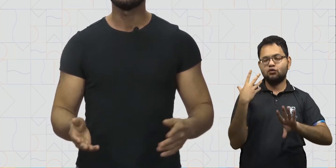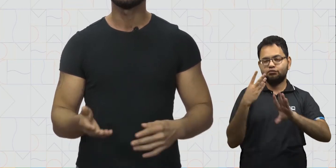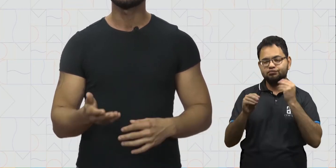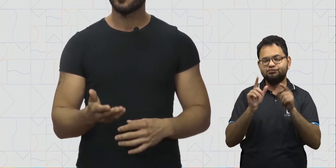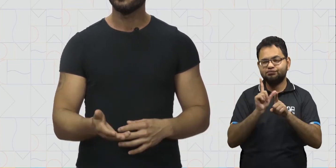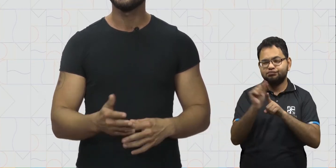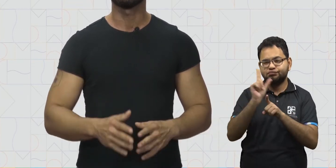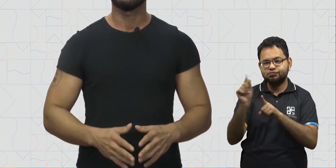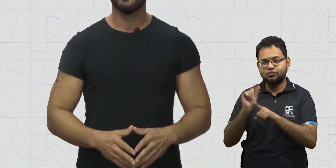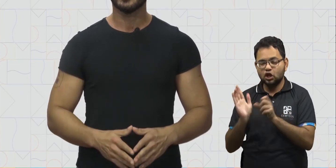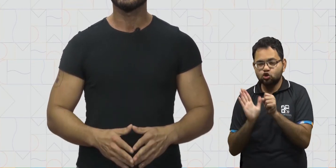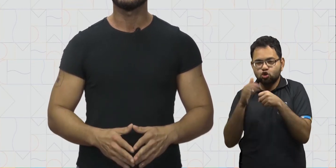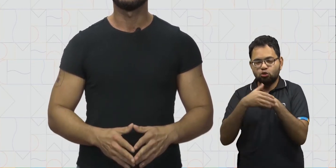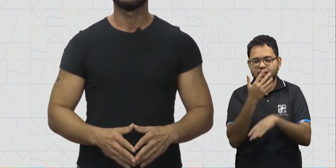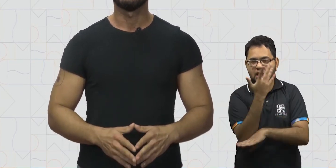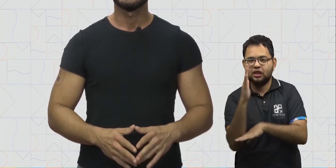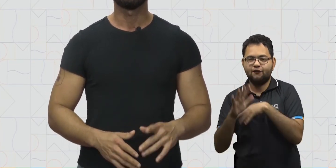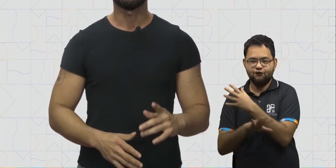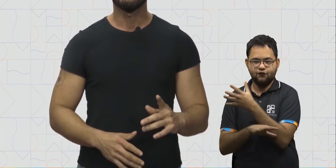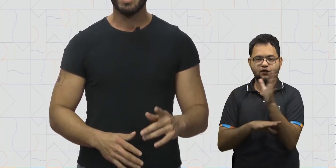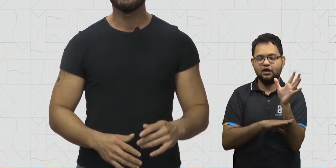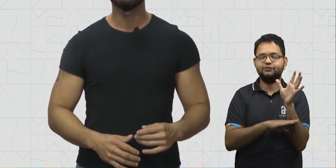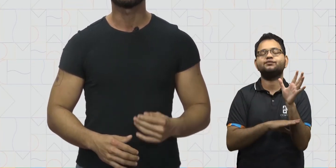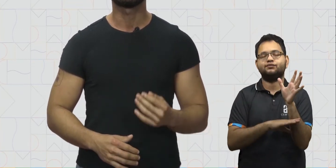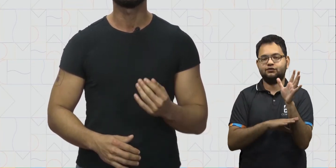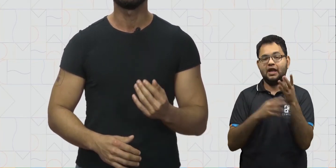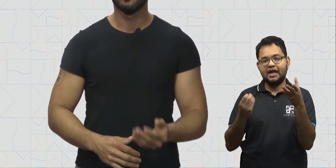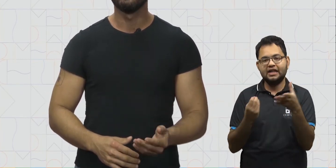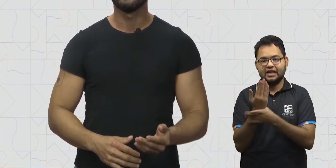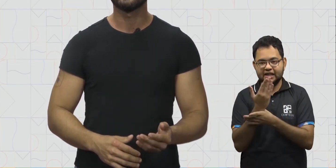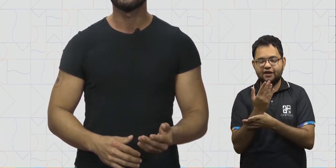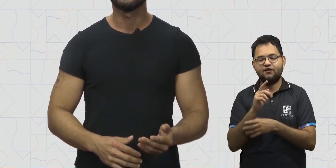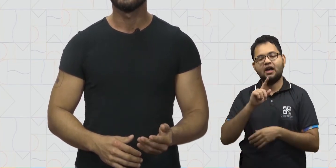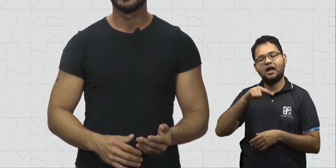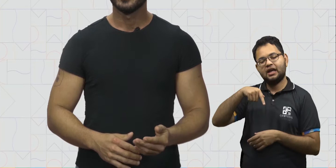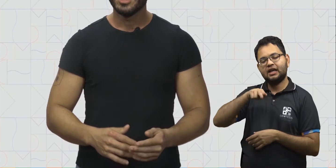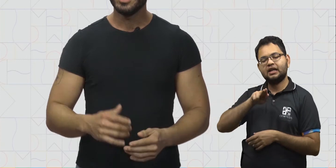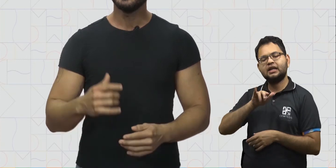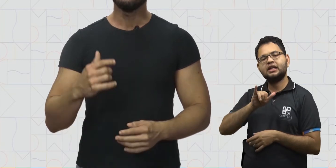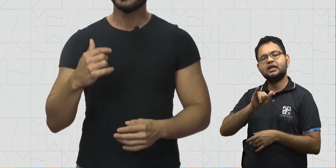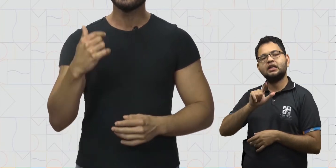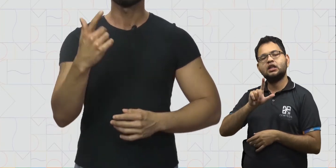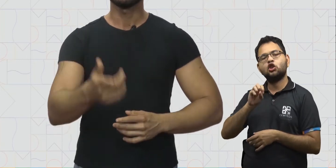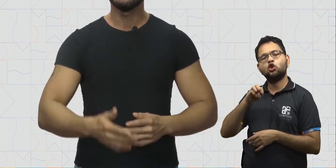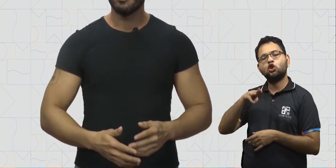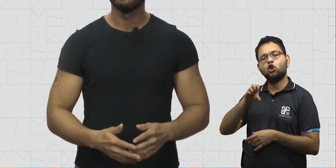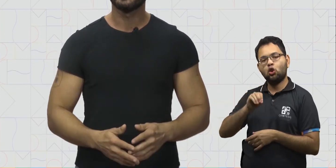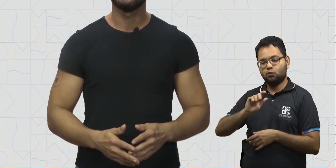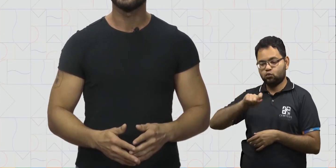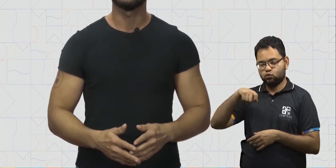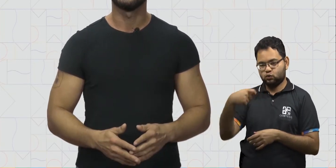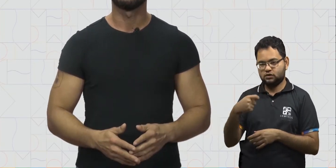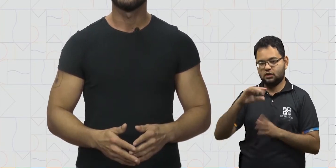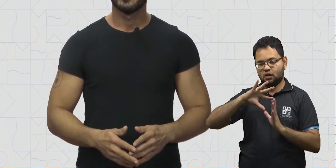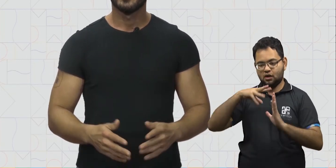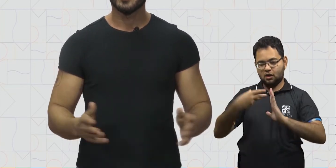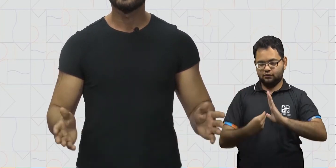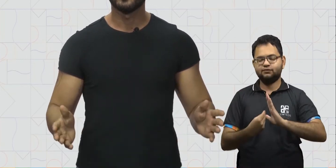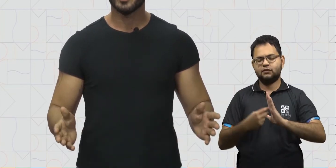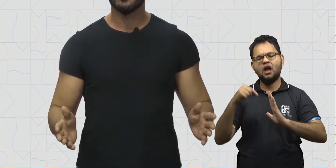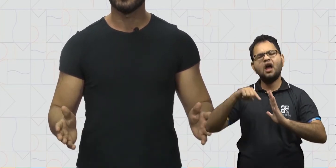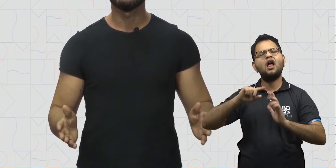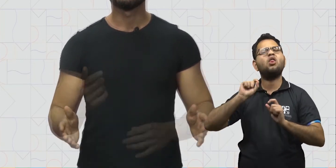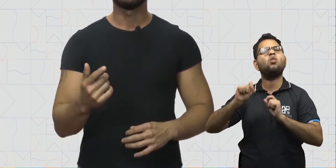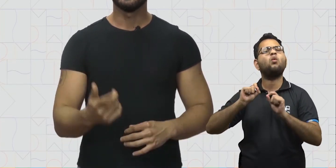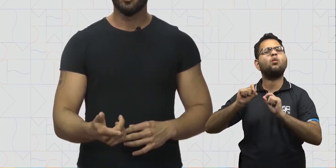fugiam e se escondiam na floresta, e formavam quilombos. E o que são quilombos, professor?